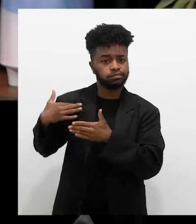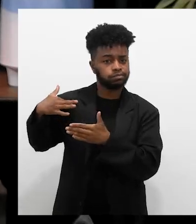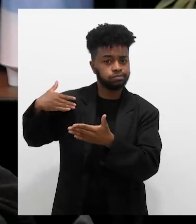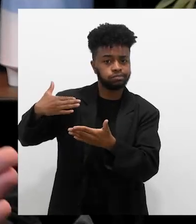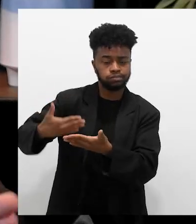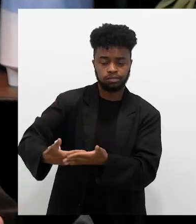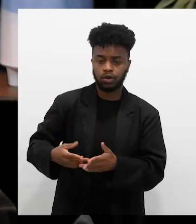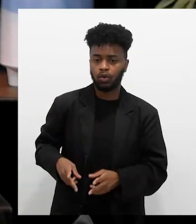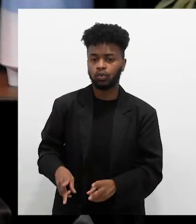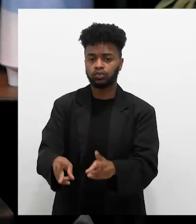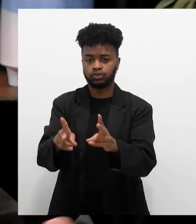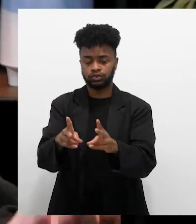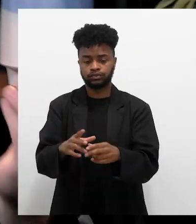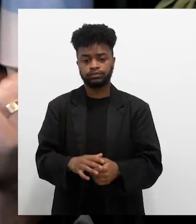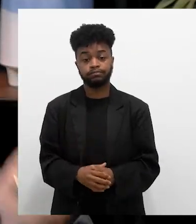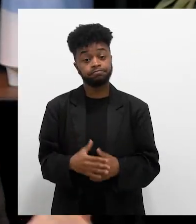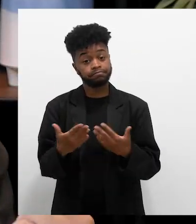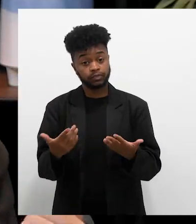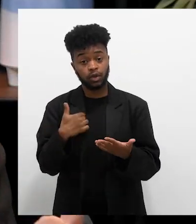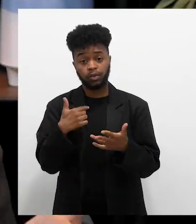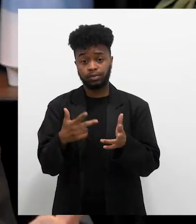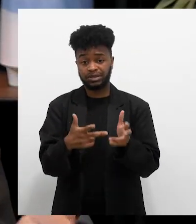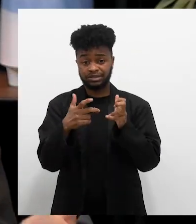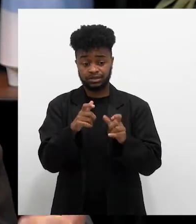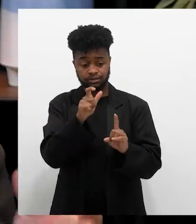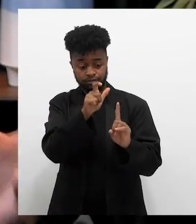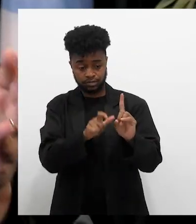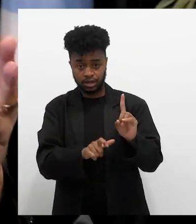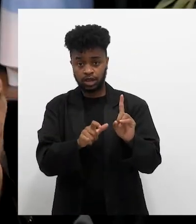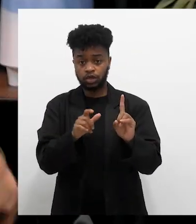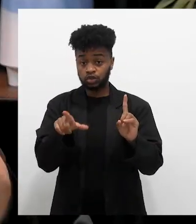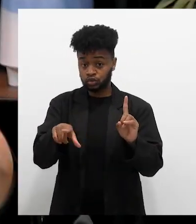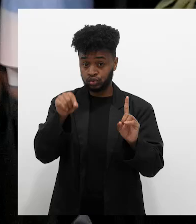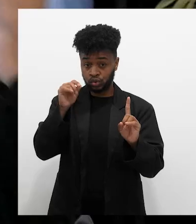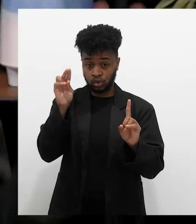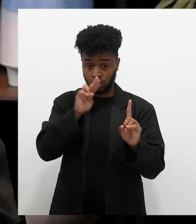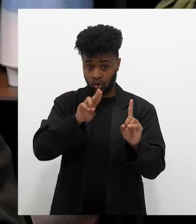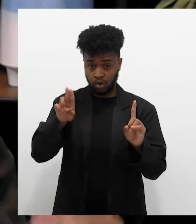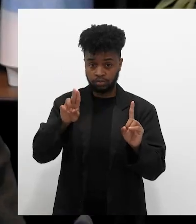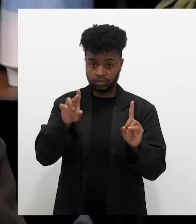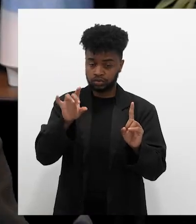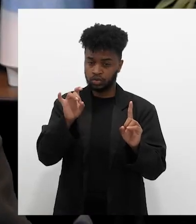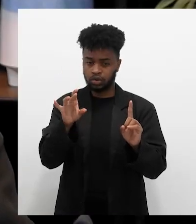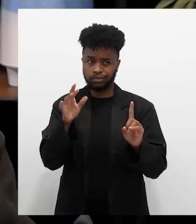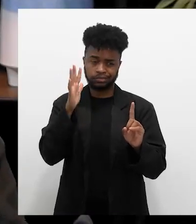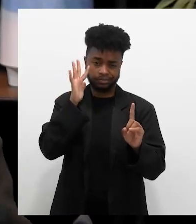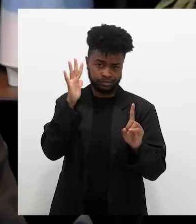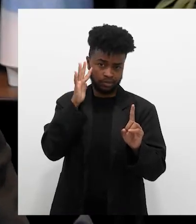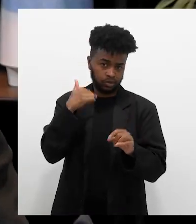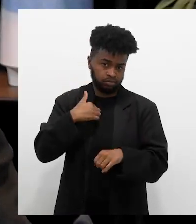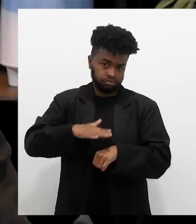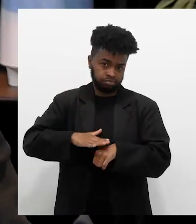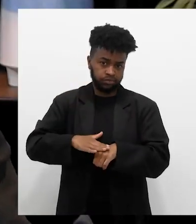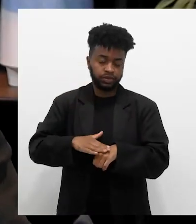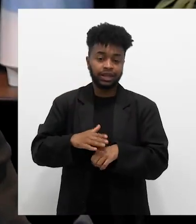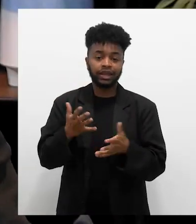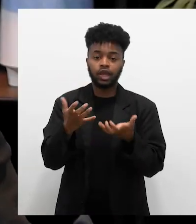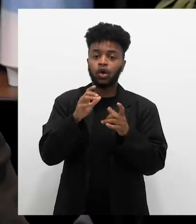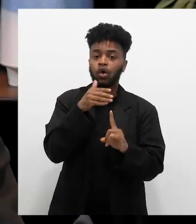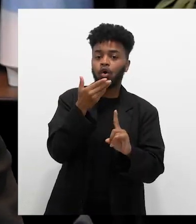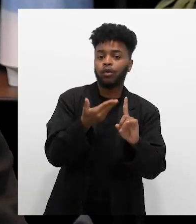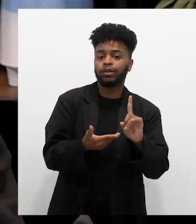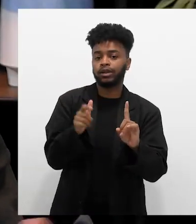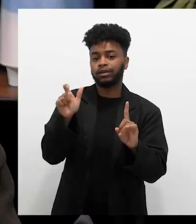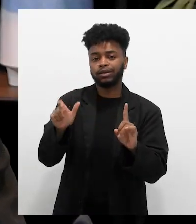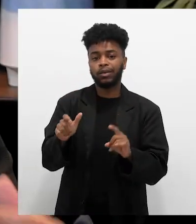por todos os pontificados. Então, entendo que quando Leão XIV escolhe esse nome, isso aqui é uma suposição, ele quis fazer uma homenagem a Leão